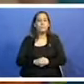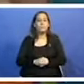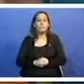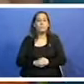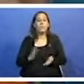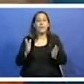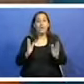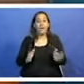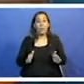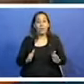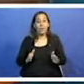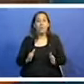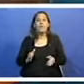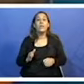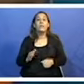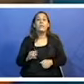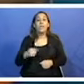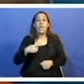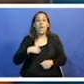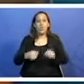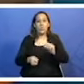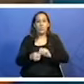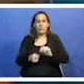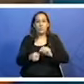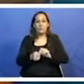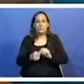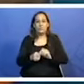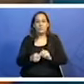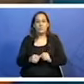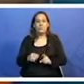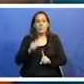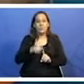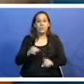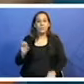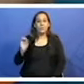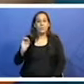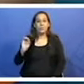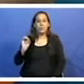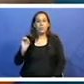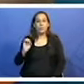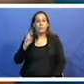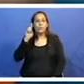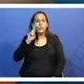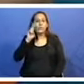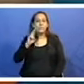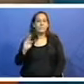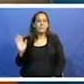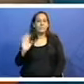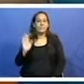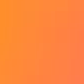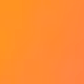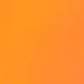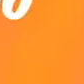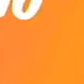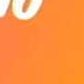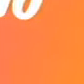E agora vocês vão ficar com o Eu Fiz do Outubro Rosa, tá bom? Até a próxima aula. Tchau,